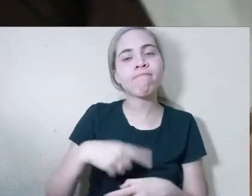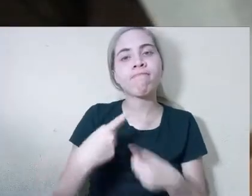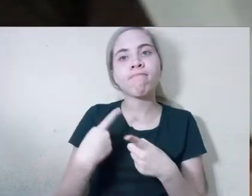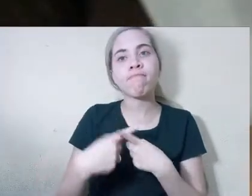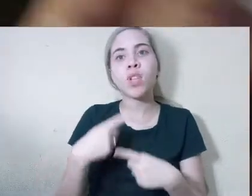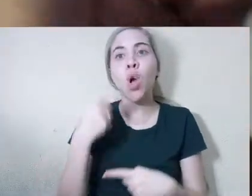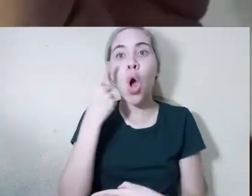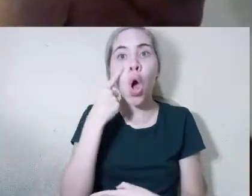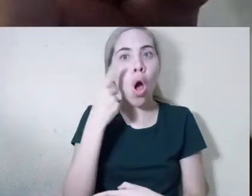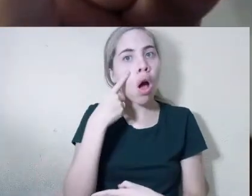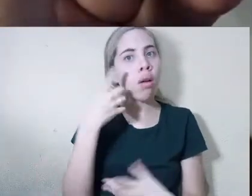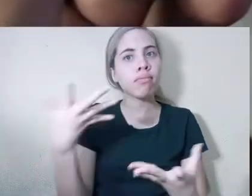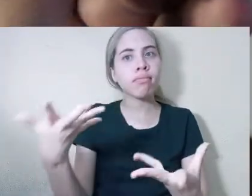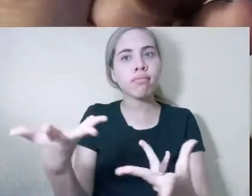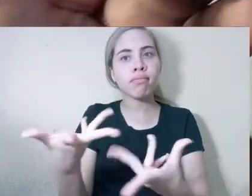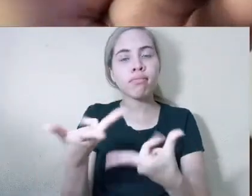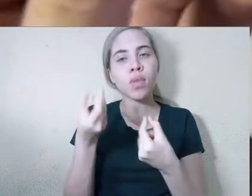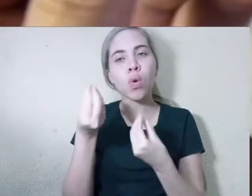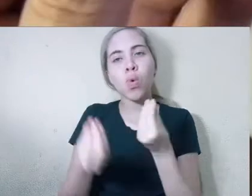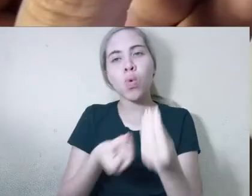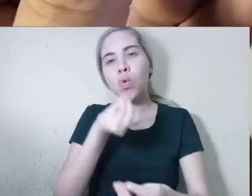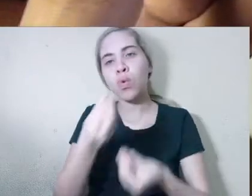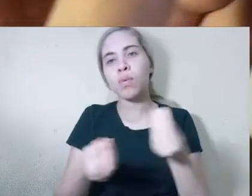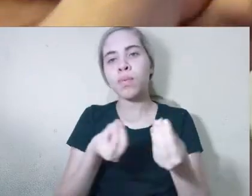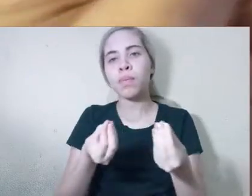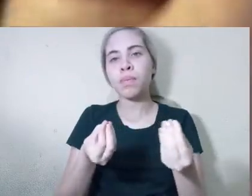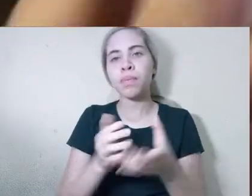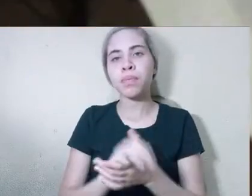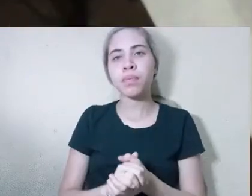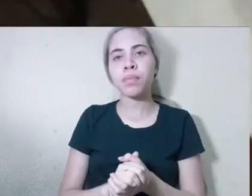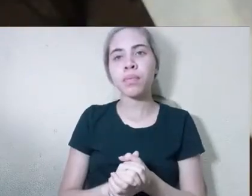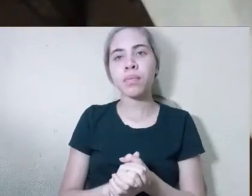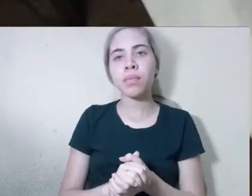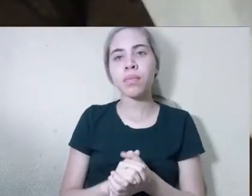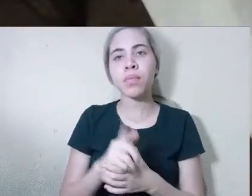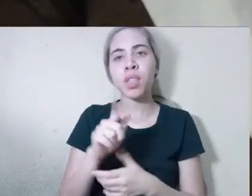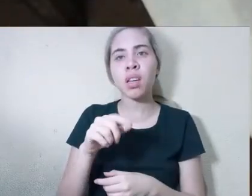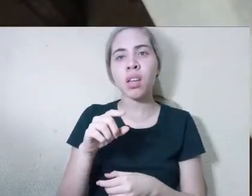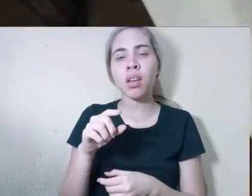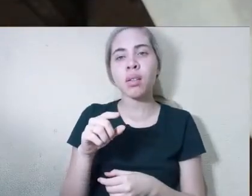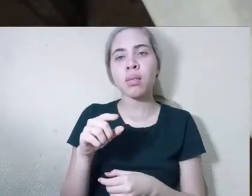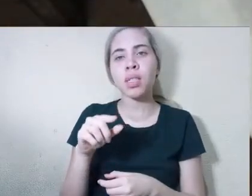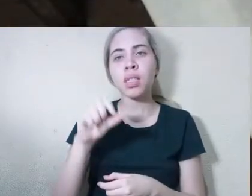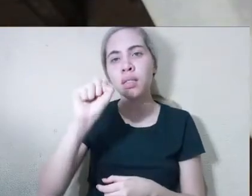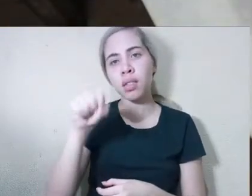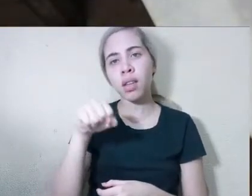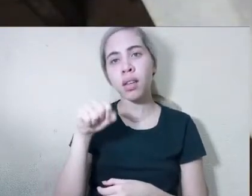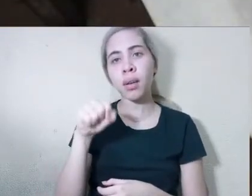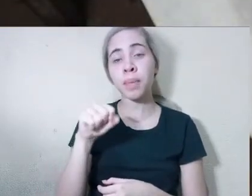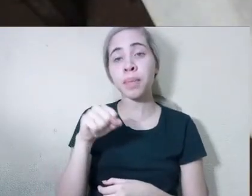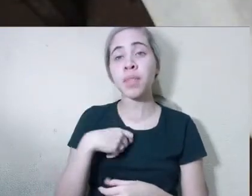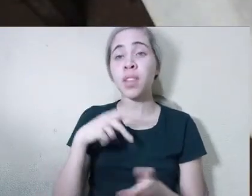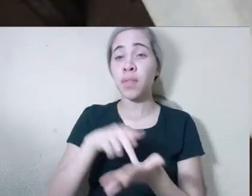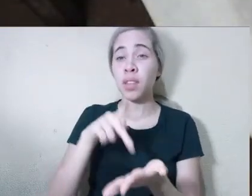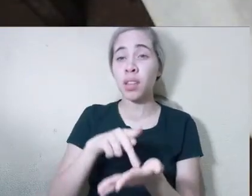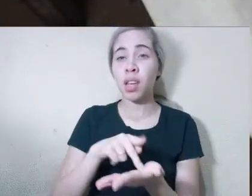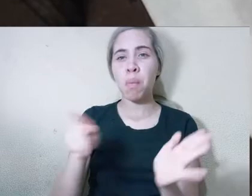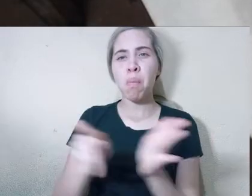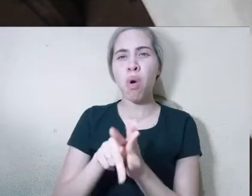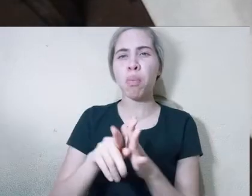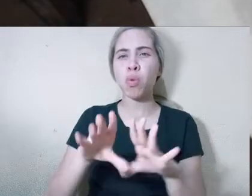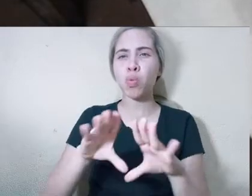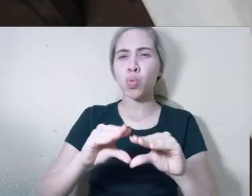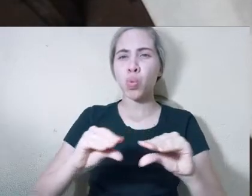desse acabamento da guarda escurecida, né? É fosfatizada essa guarda? É, essa aí foi, na verdade,